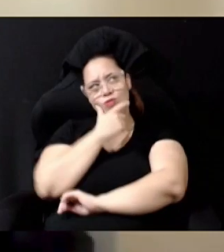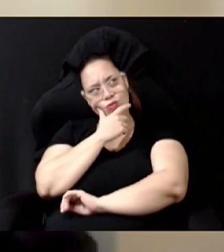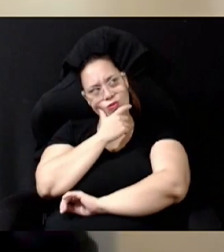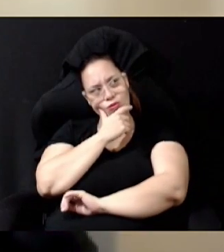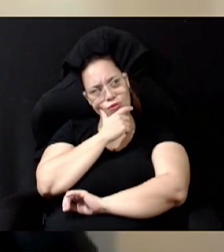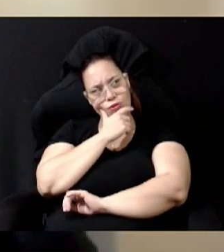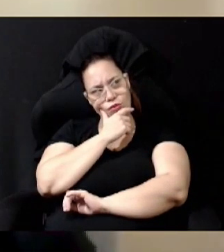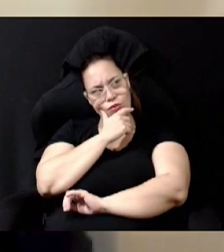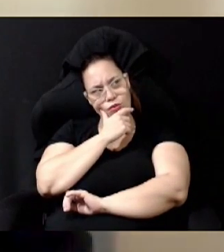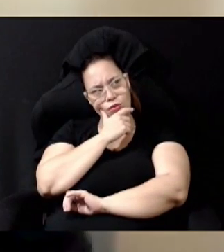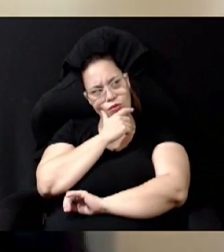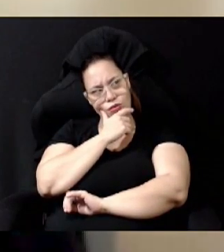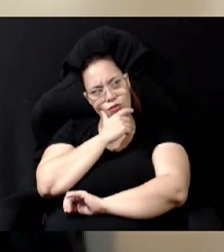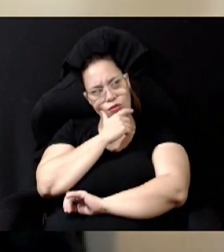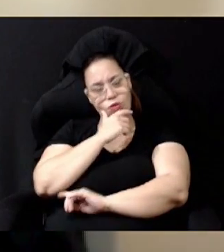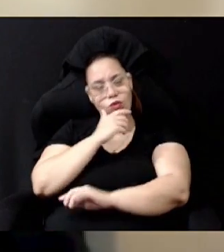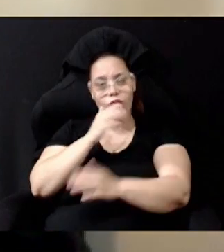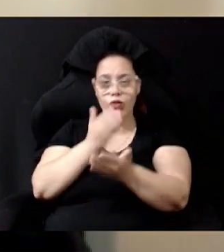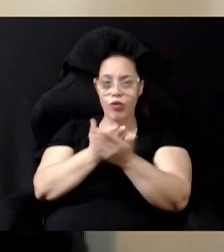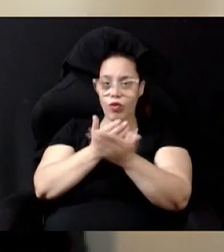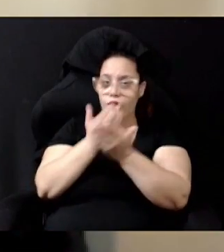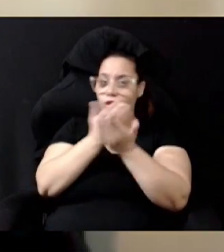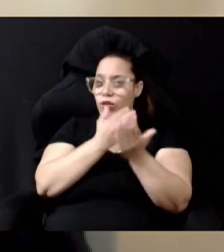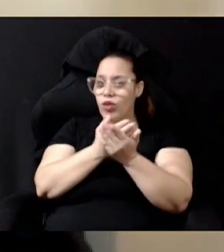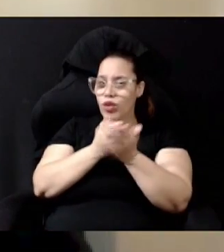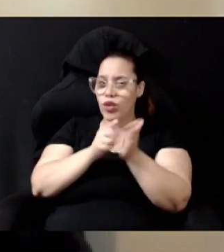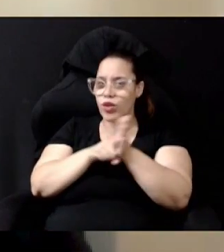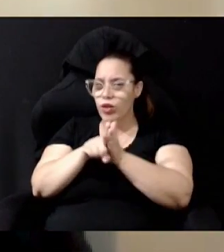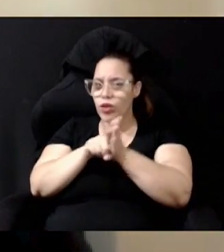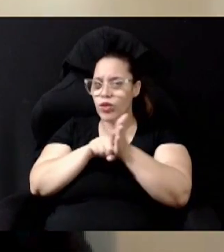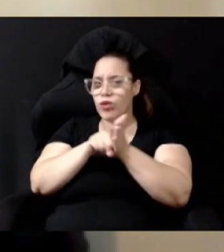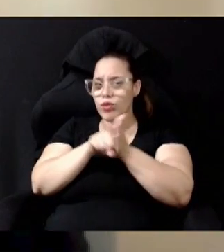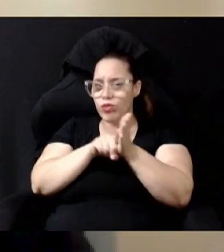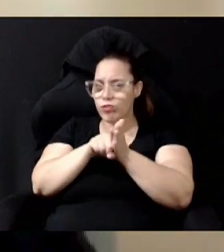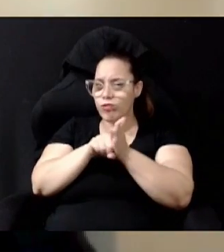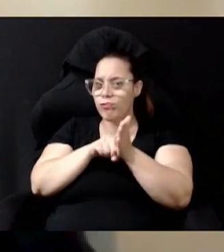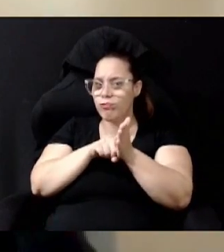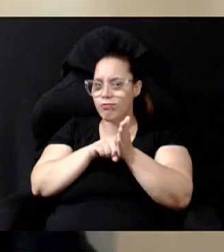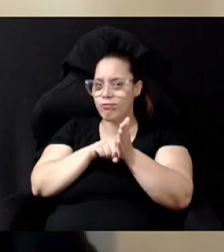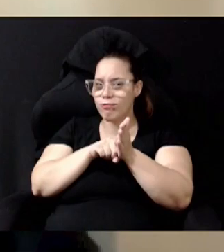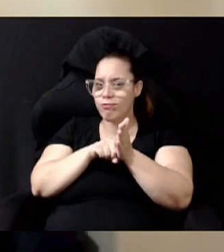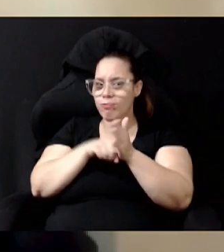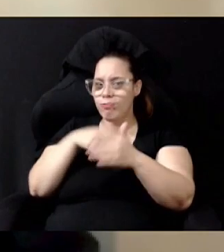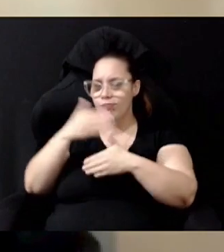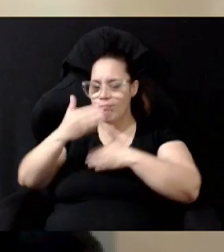Esse é um estudo que envolve gerações.